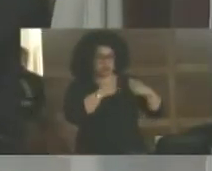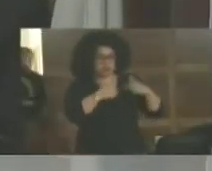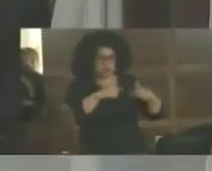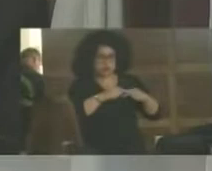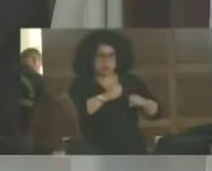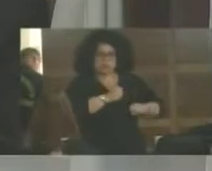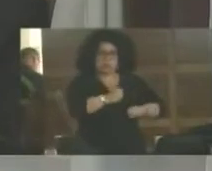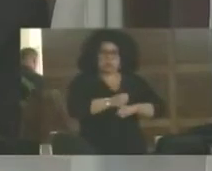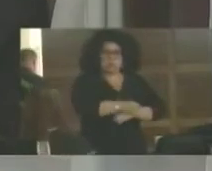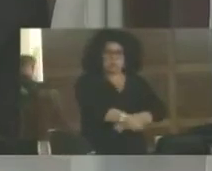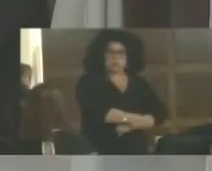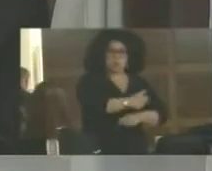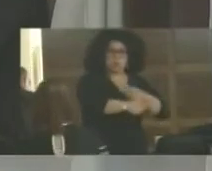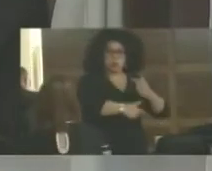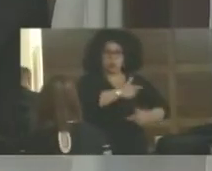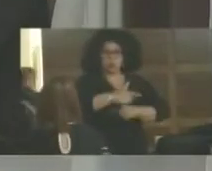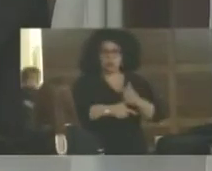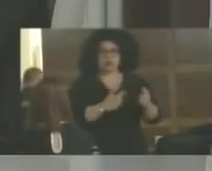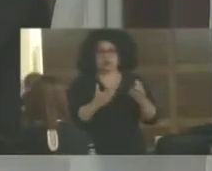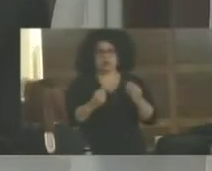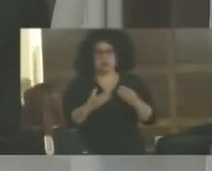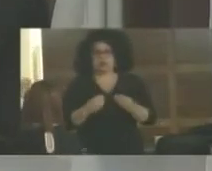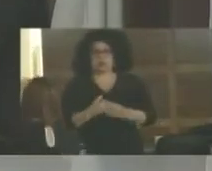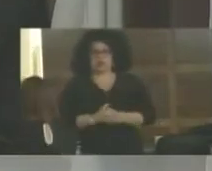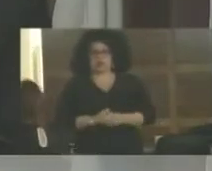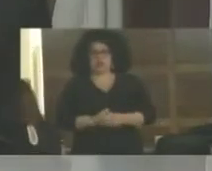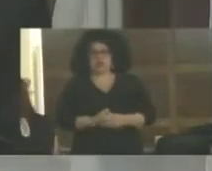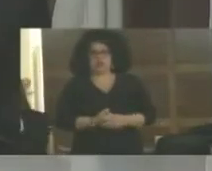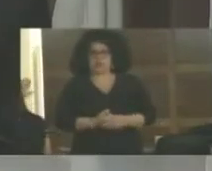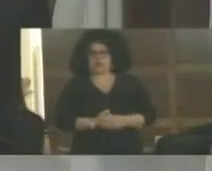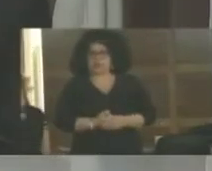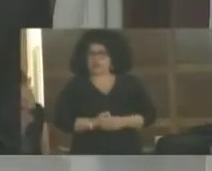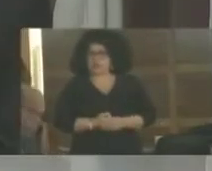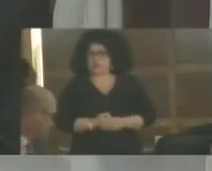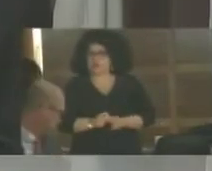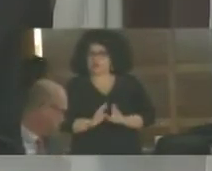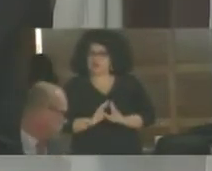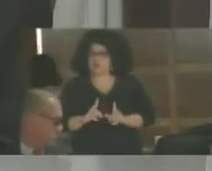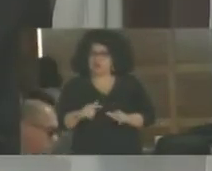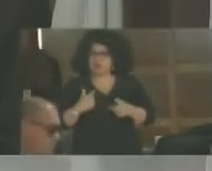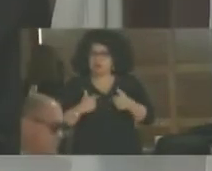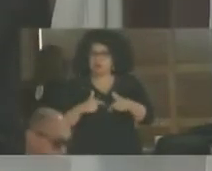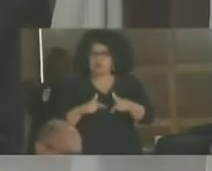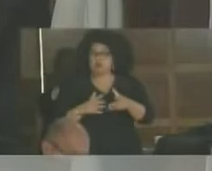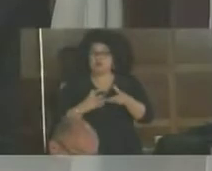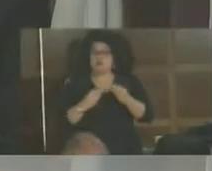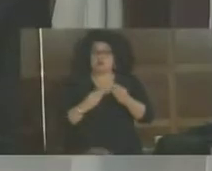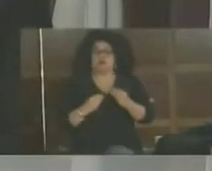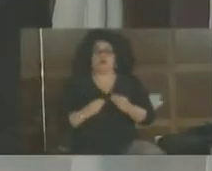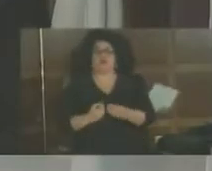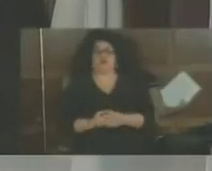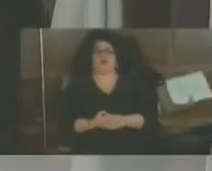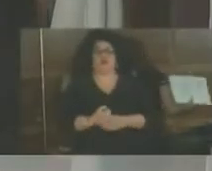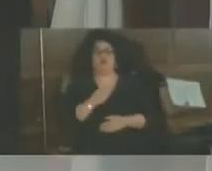dobrado, né, pelos meses comum, mas foi diferente esse mês que teve esse recesso.